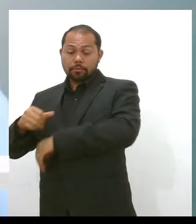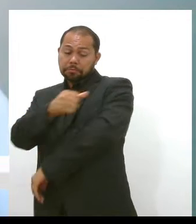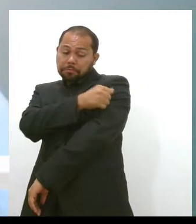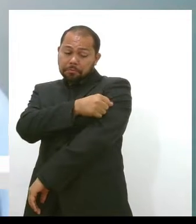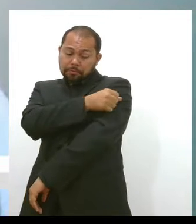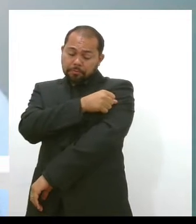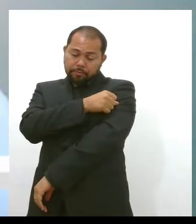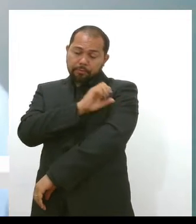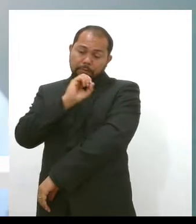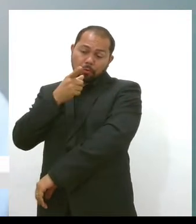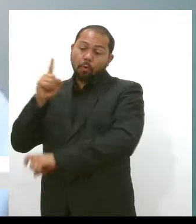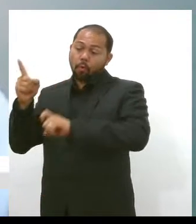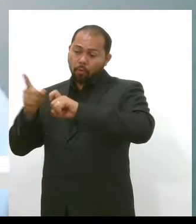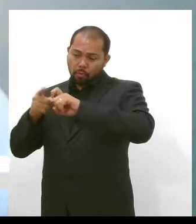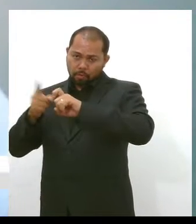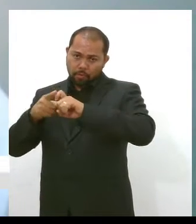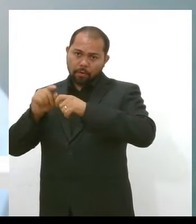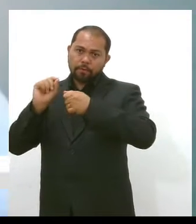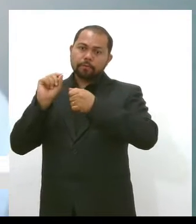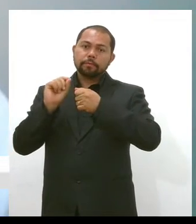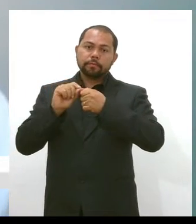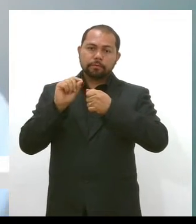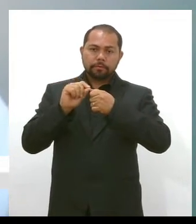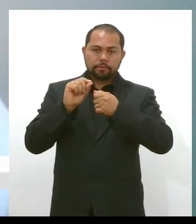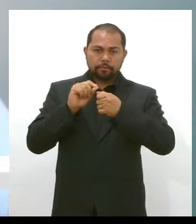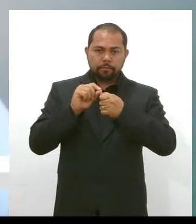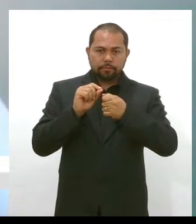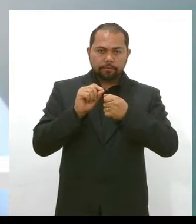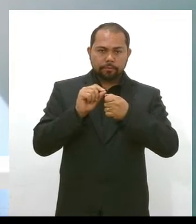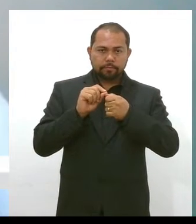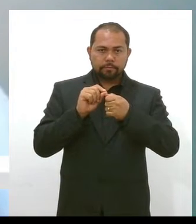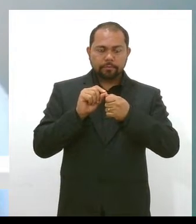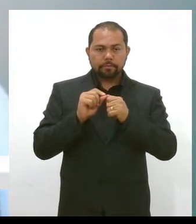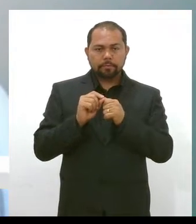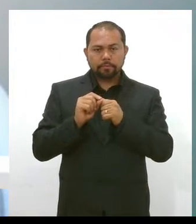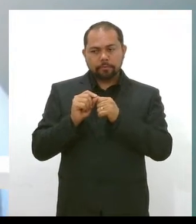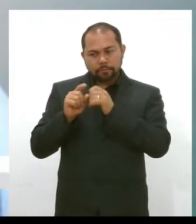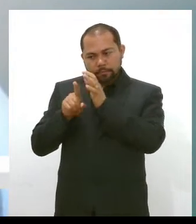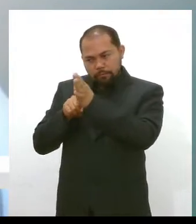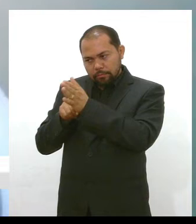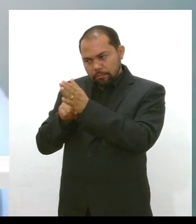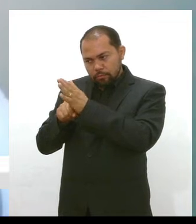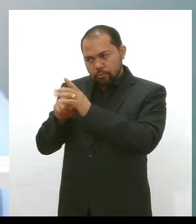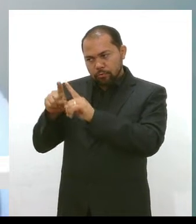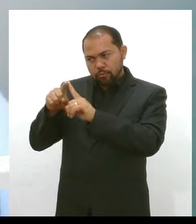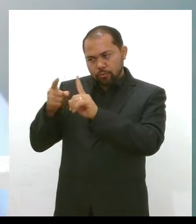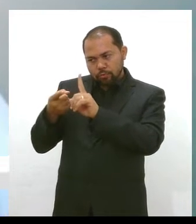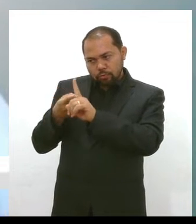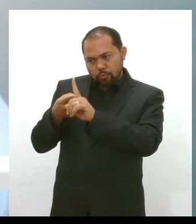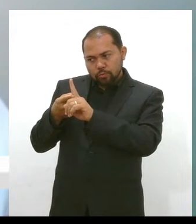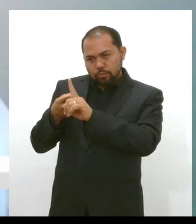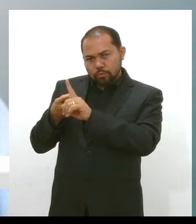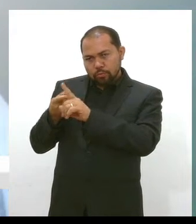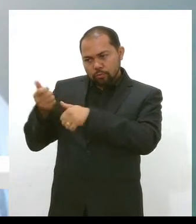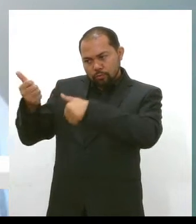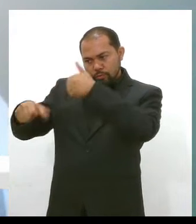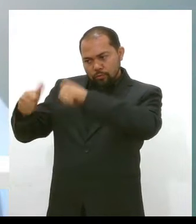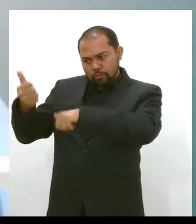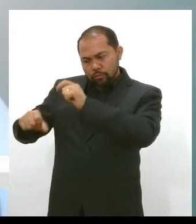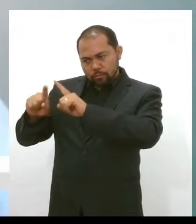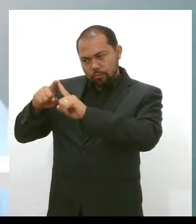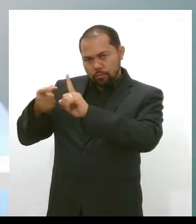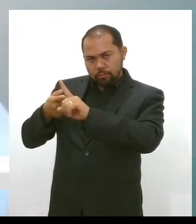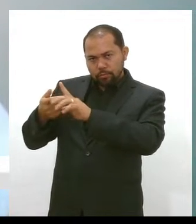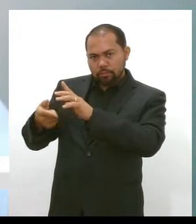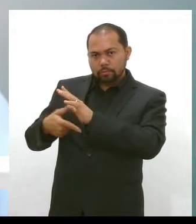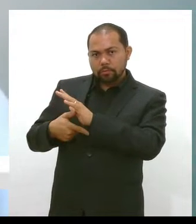né, aquele profissional que estiver fazendo o pré-natal dela, chama-se pré-natal de risco habitual ou pré-natal